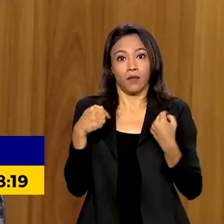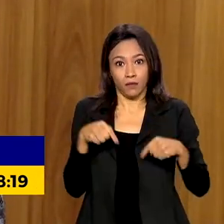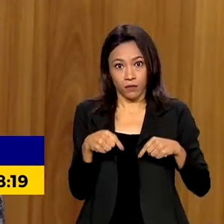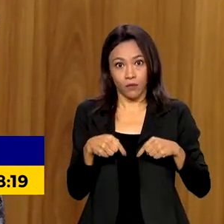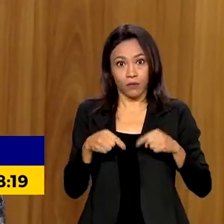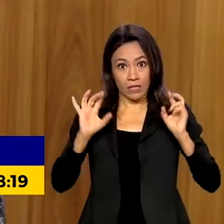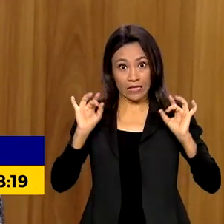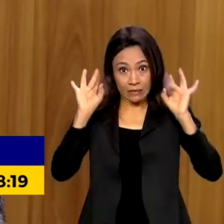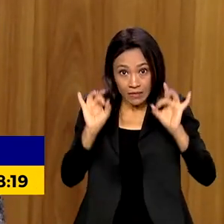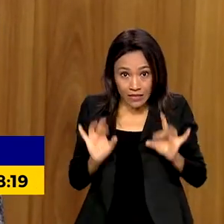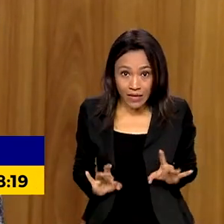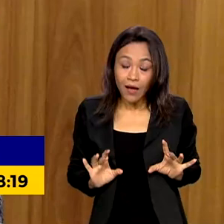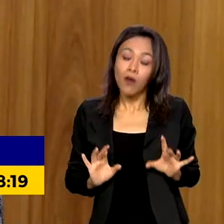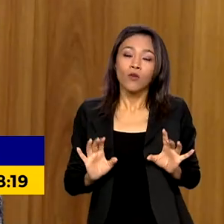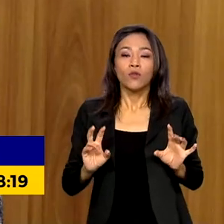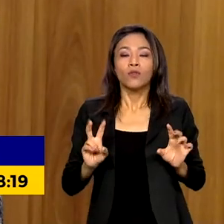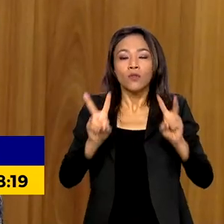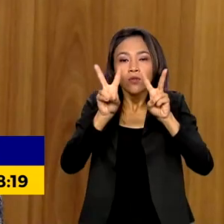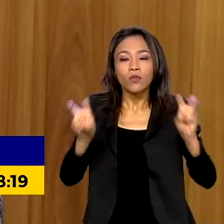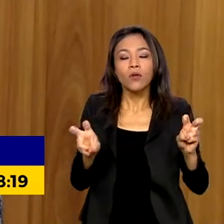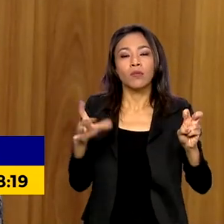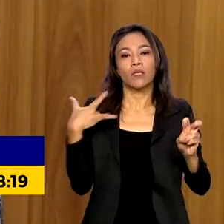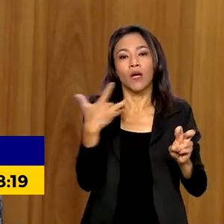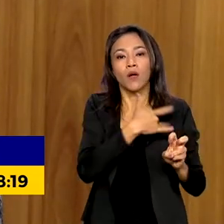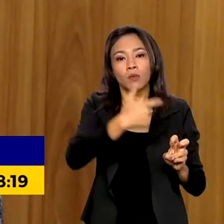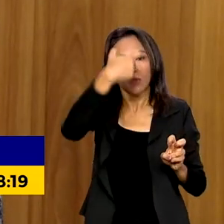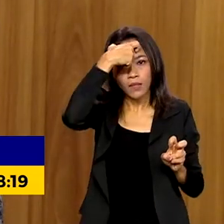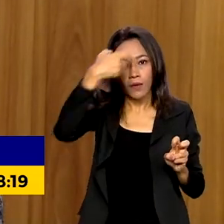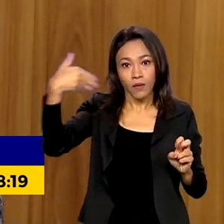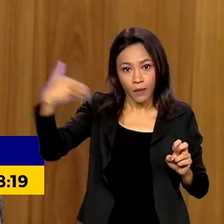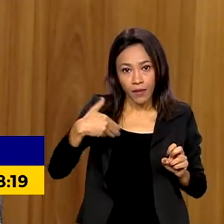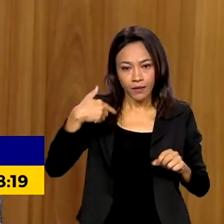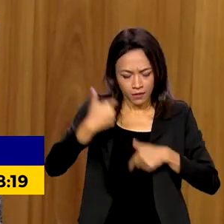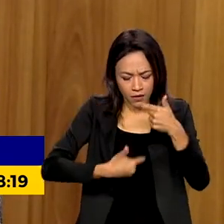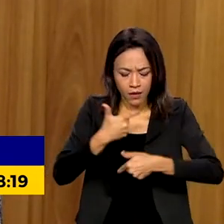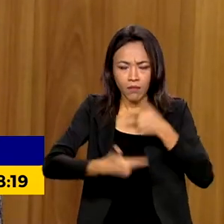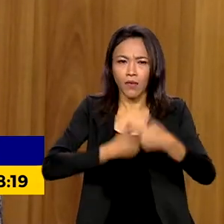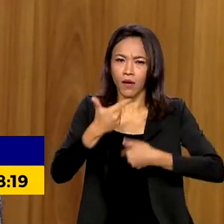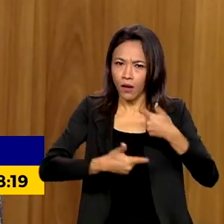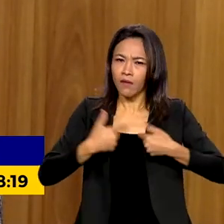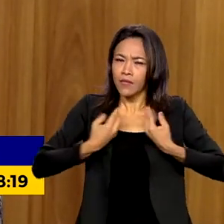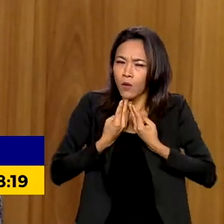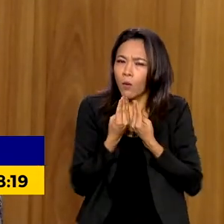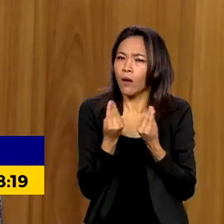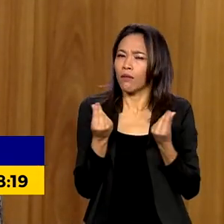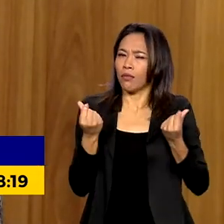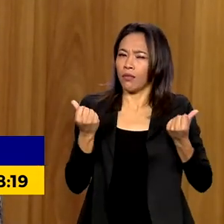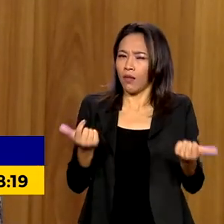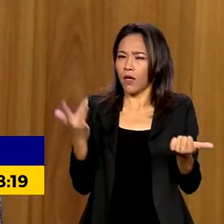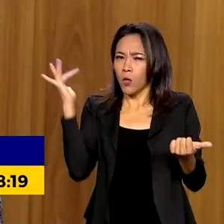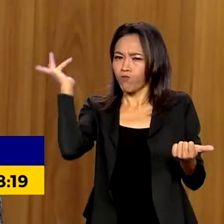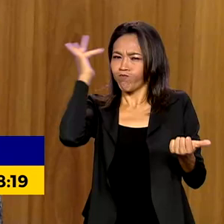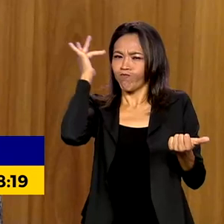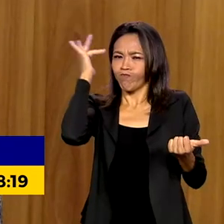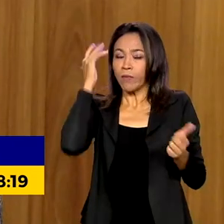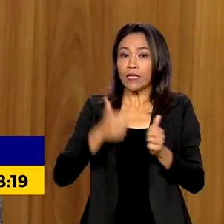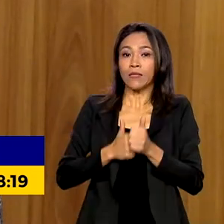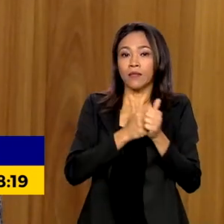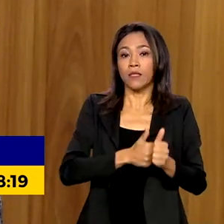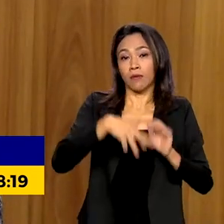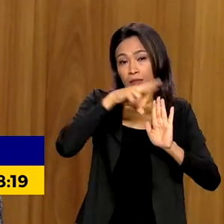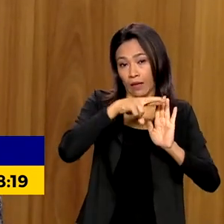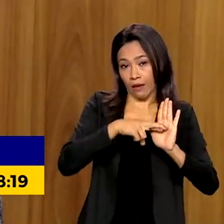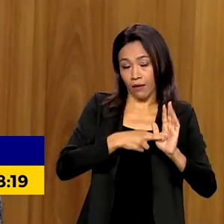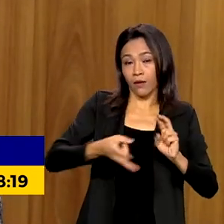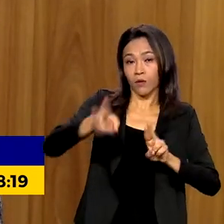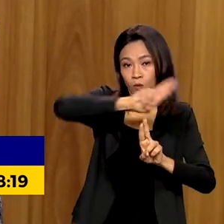né? Portanto, esse trabalho será feito com muita qualidade dentro dos princípios do SUS